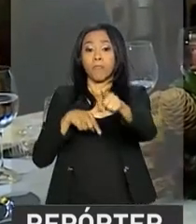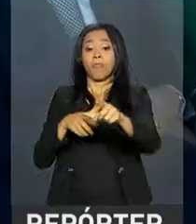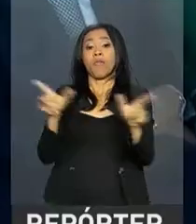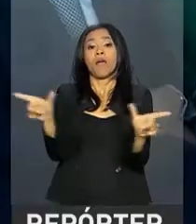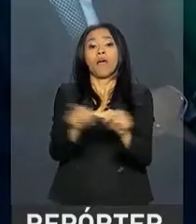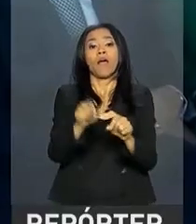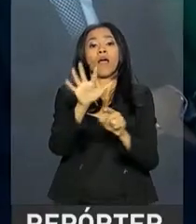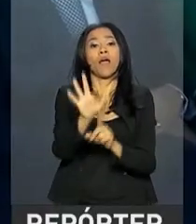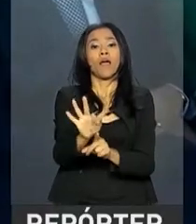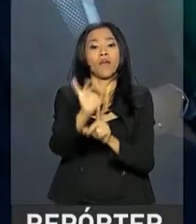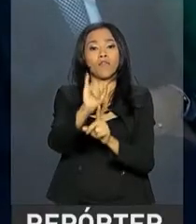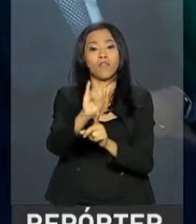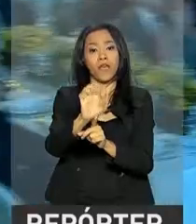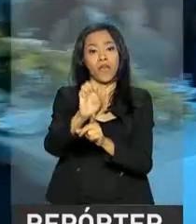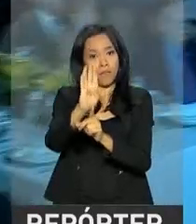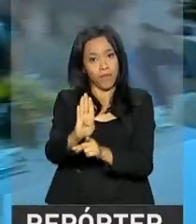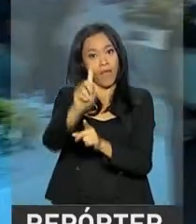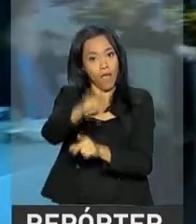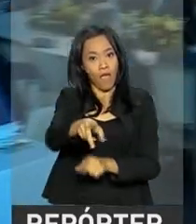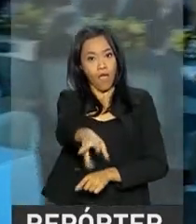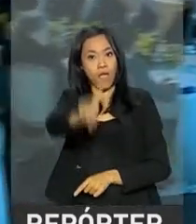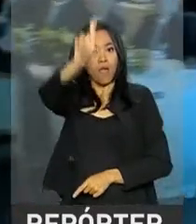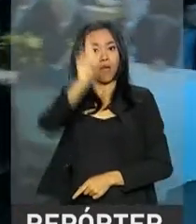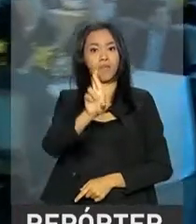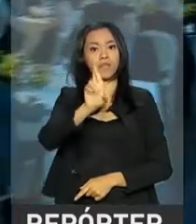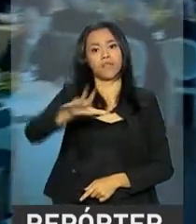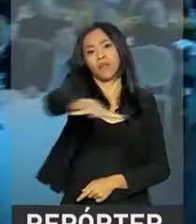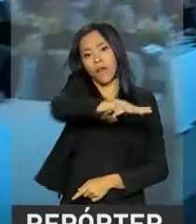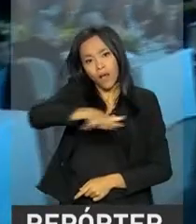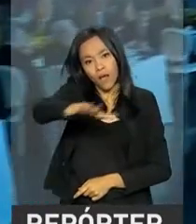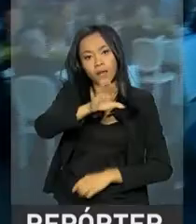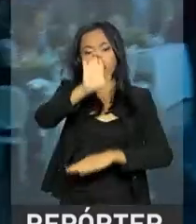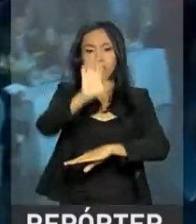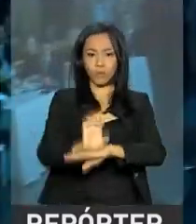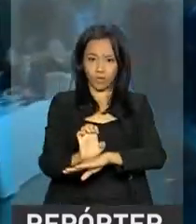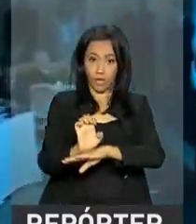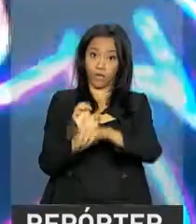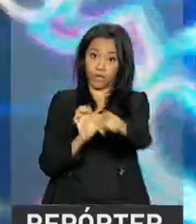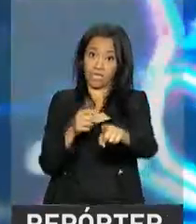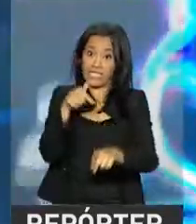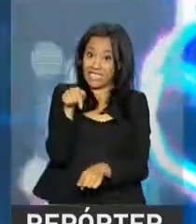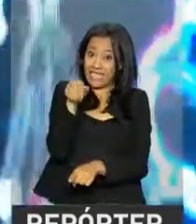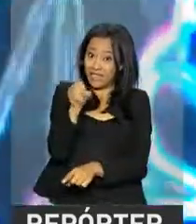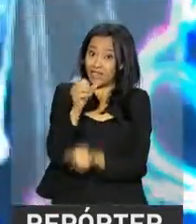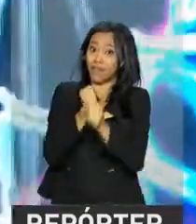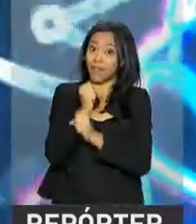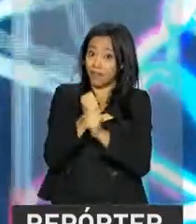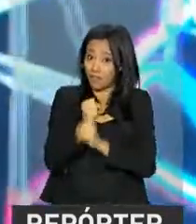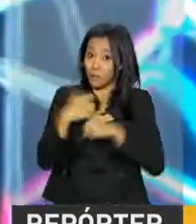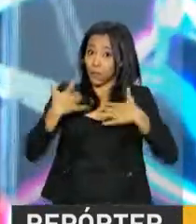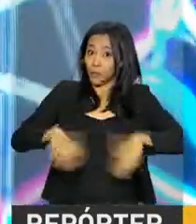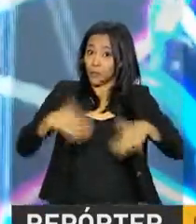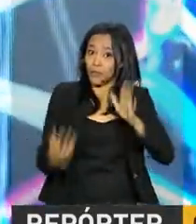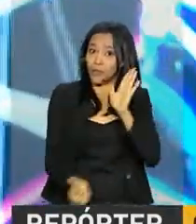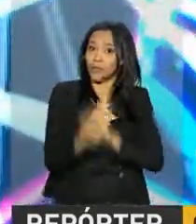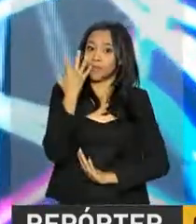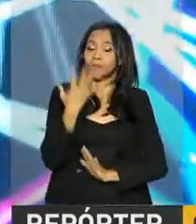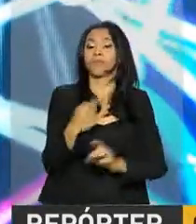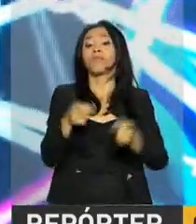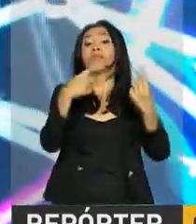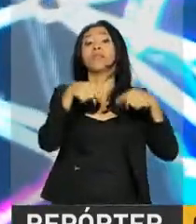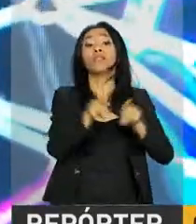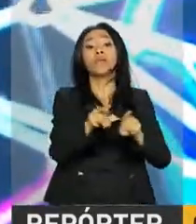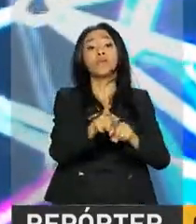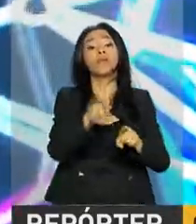no estado e comemora além da posse 70 anos de existência a cerimônia também marcou o lançamento de uma